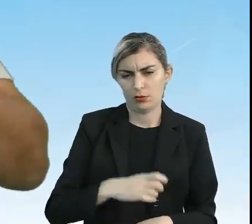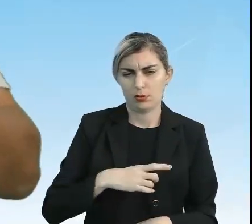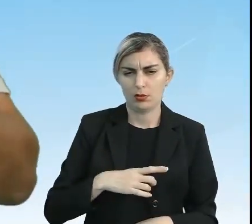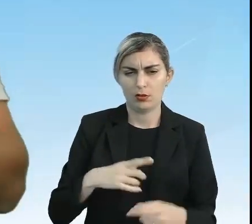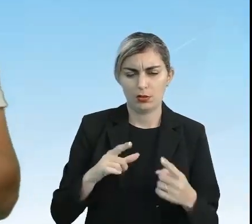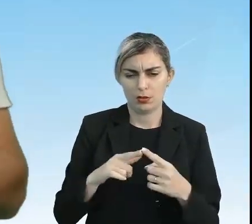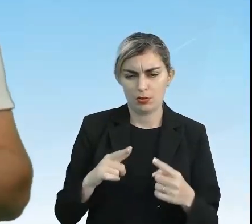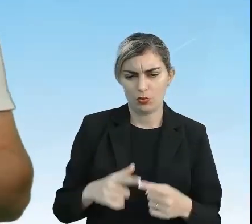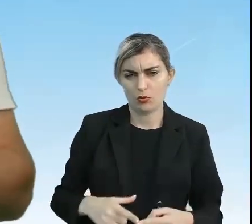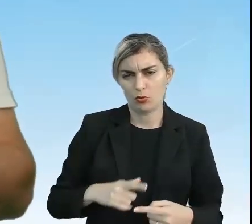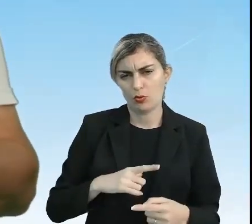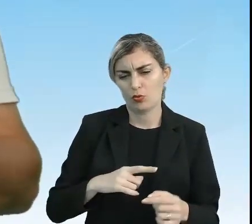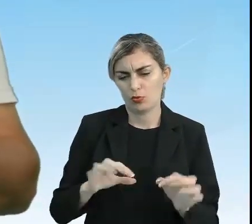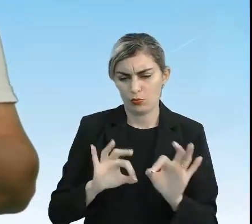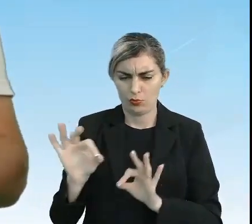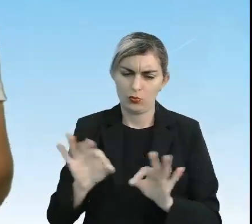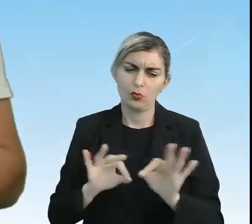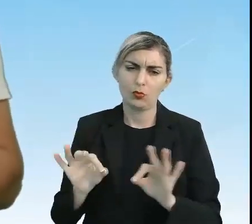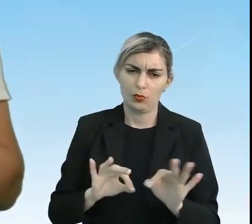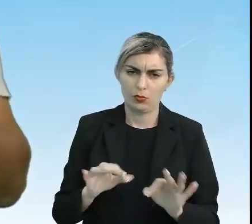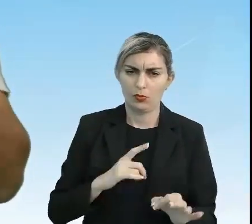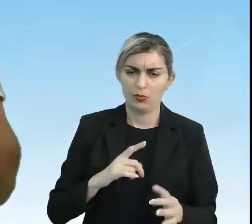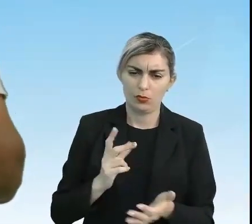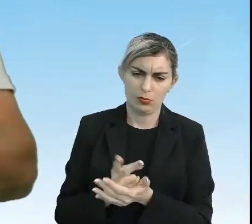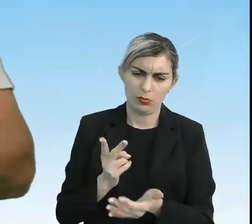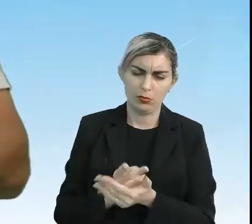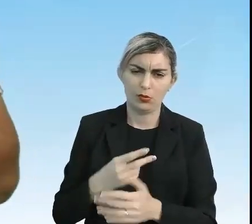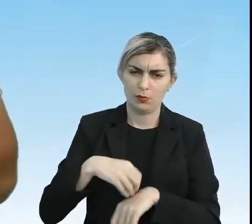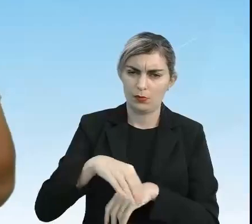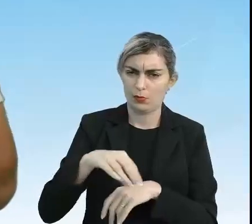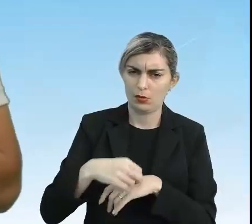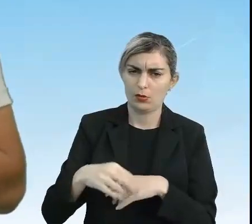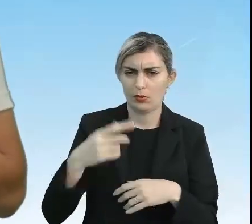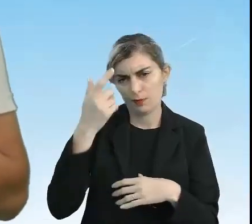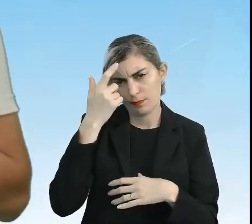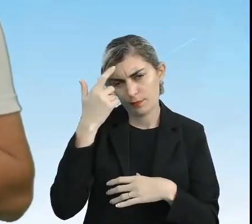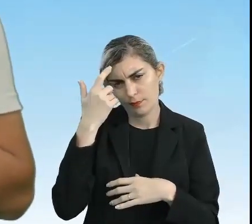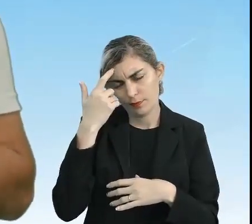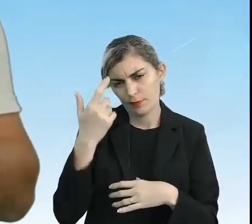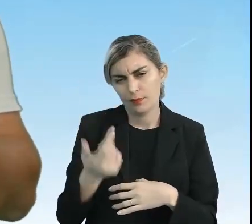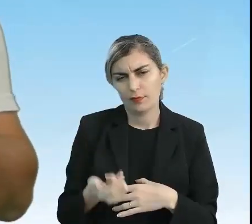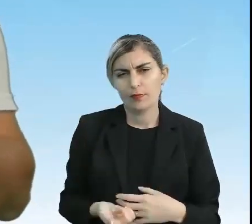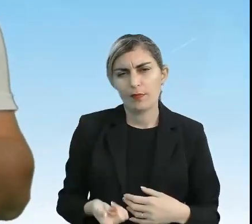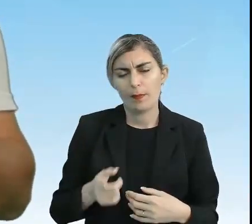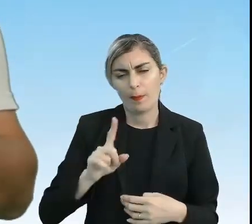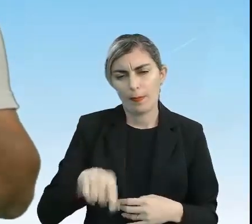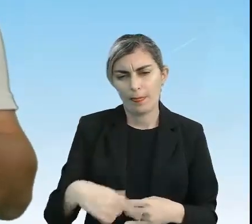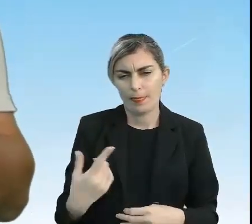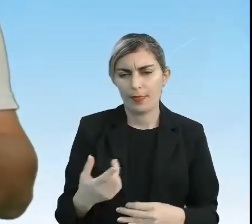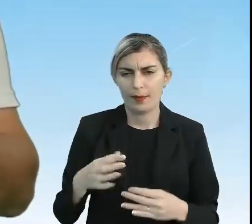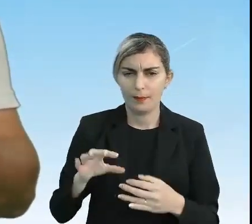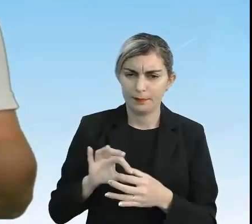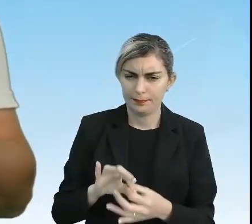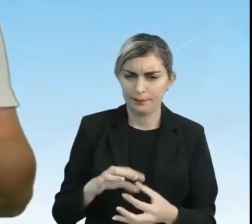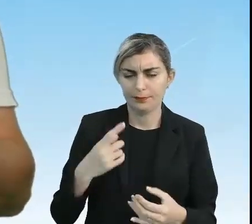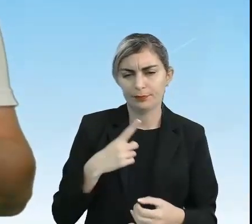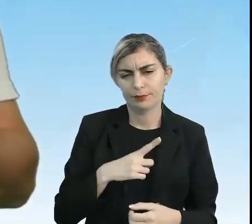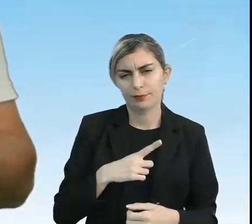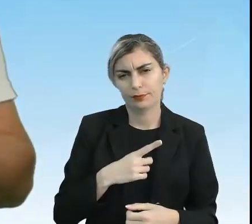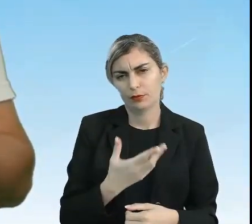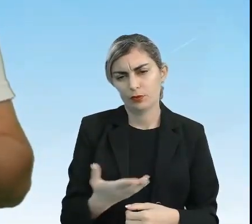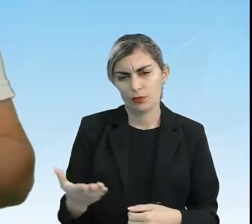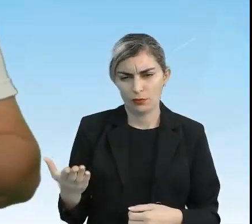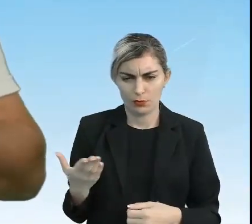ver com uma construção, que eu sempre digo, uma construção da racionalidade. É uma construção de